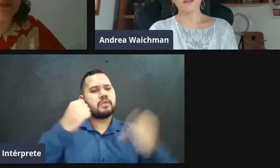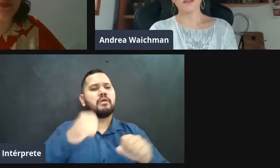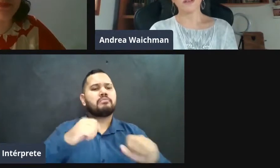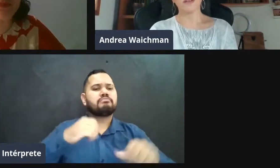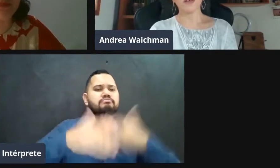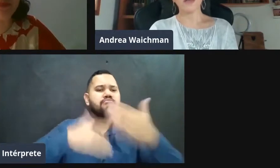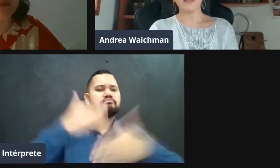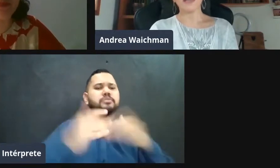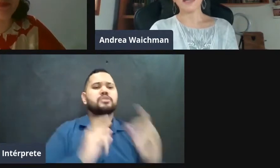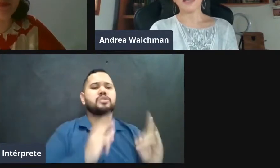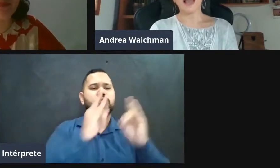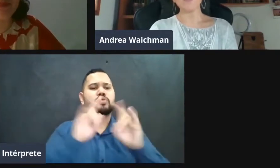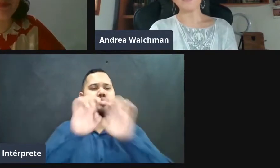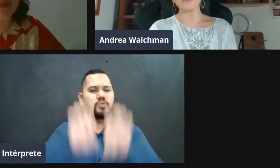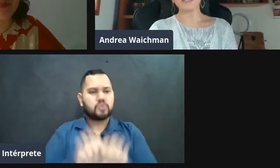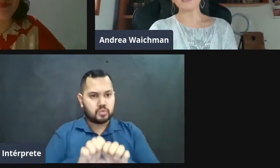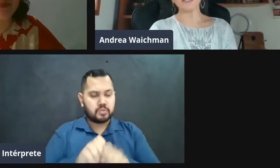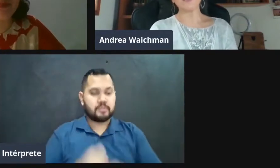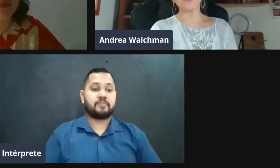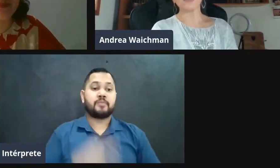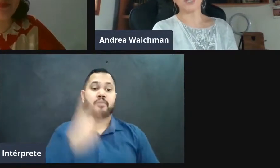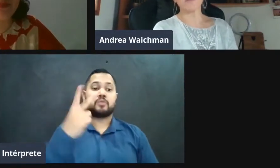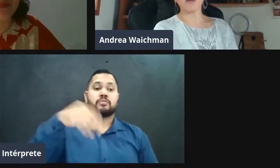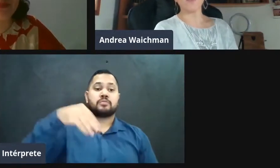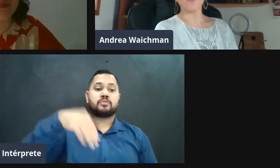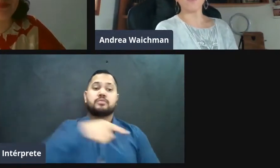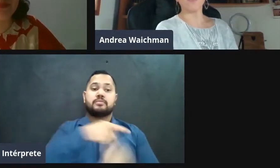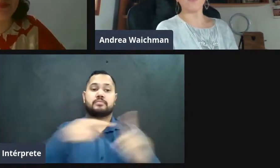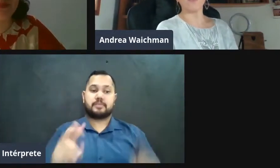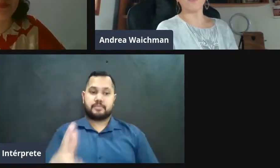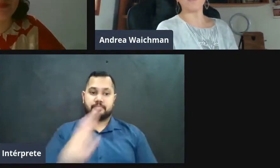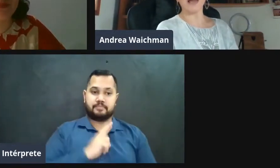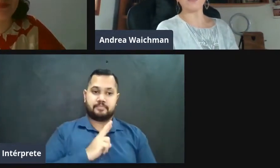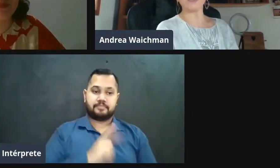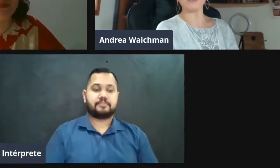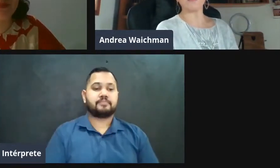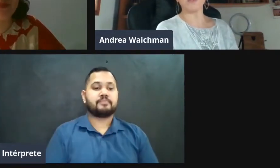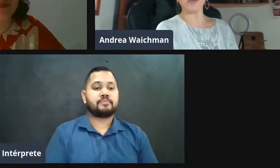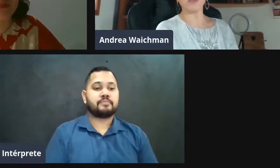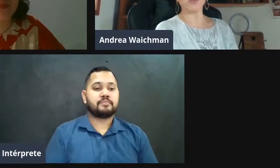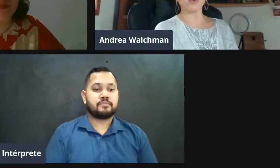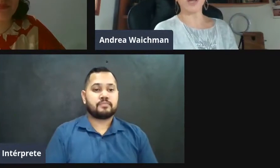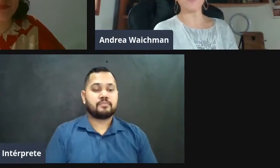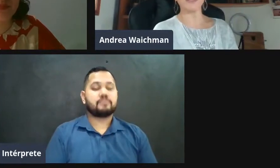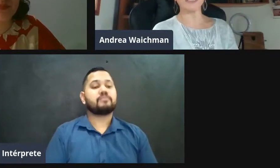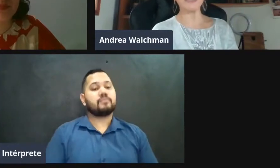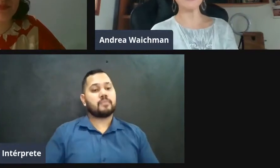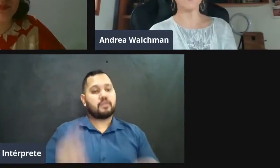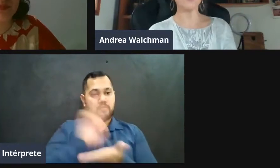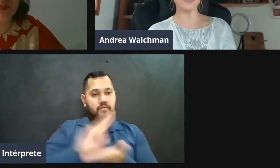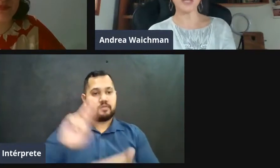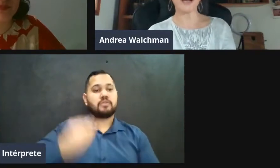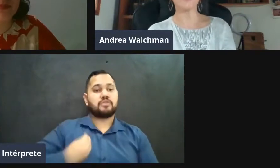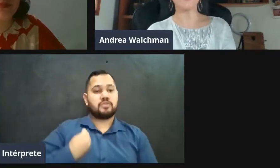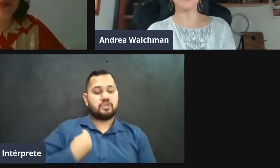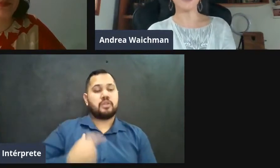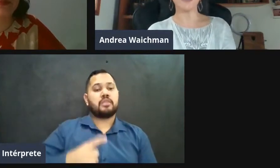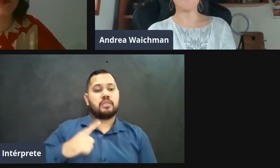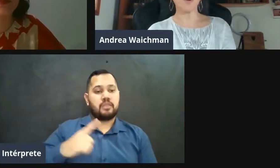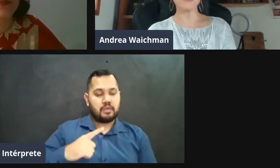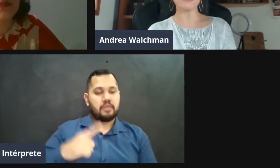meio. A universidade tem o que se chama o Plano de Desenvolvimento Institucional, o PDI, onde